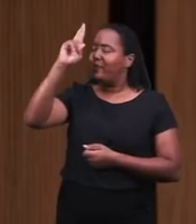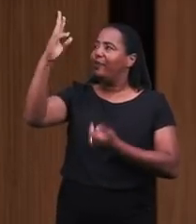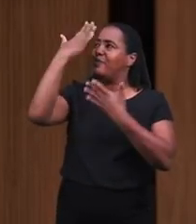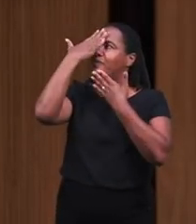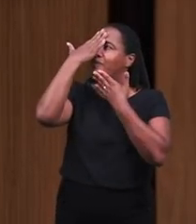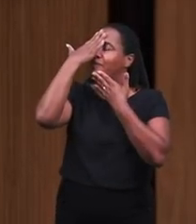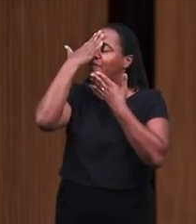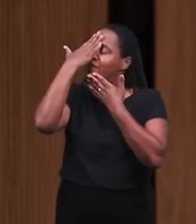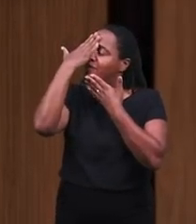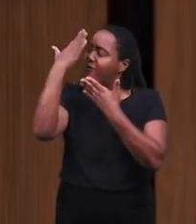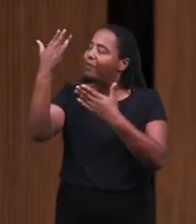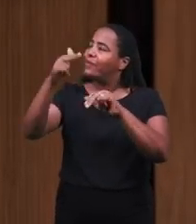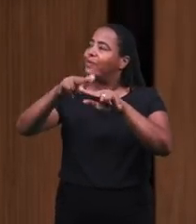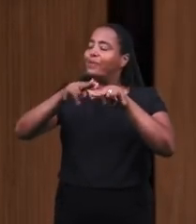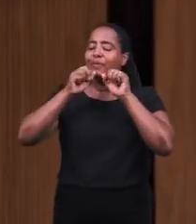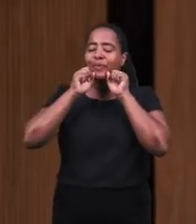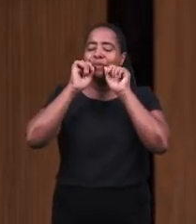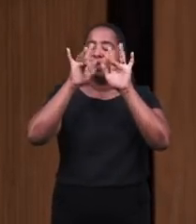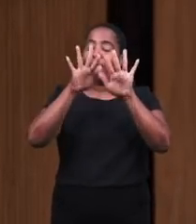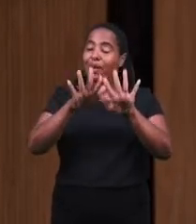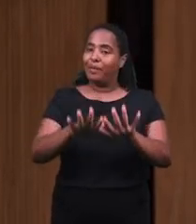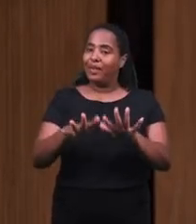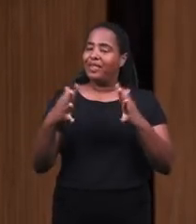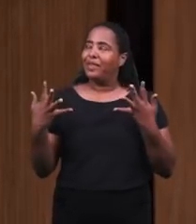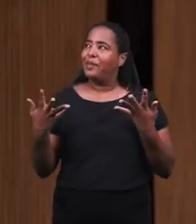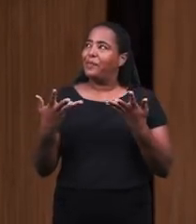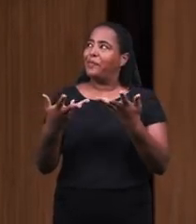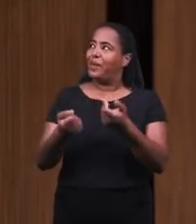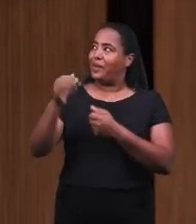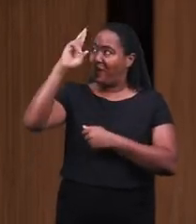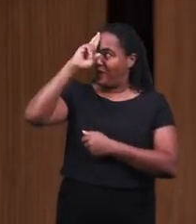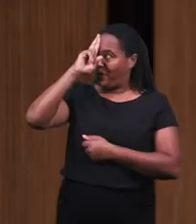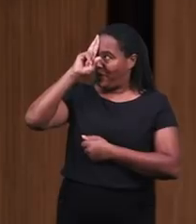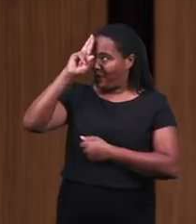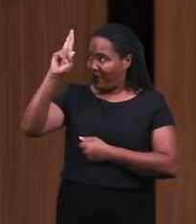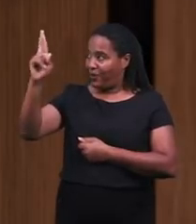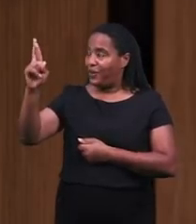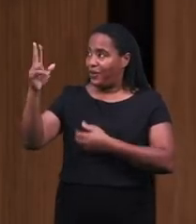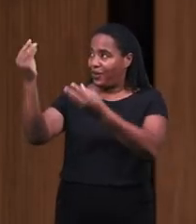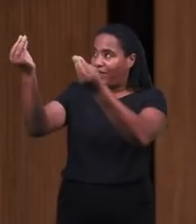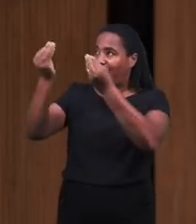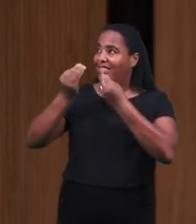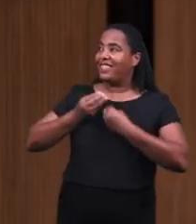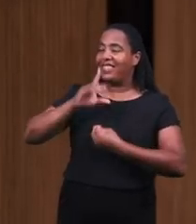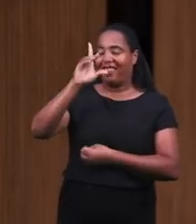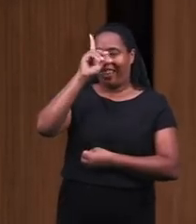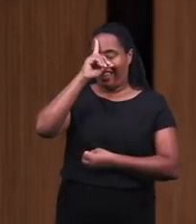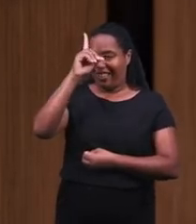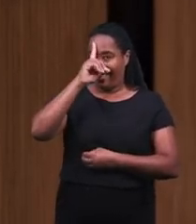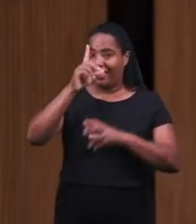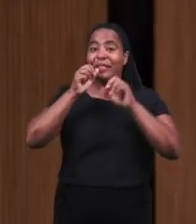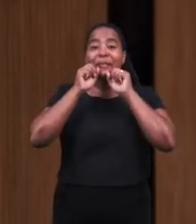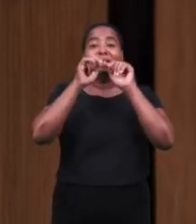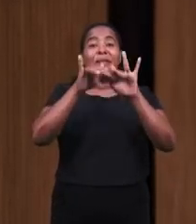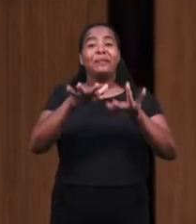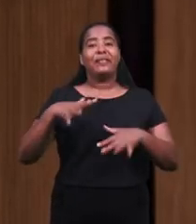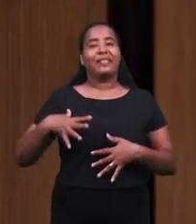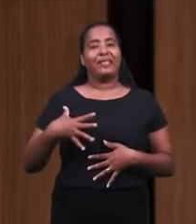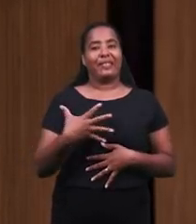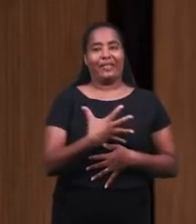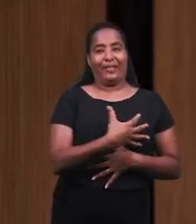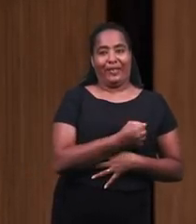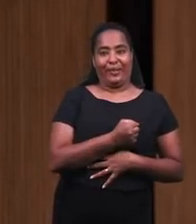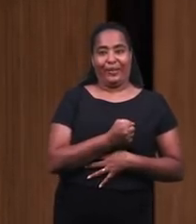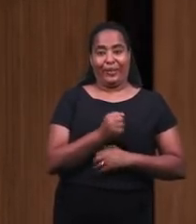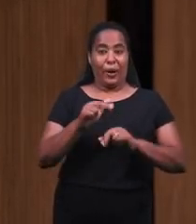glorificar, te bendizer por esta bênção maravilhosa que o Senhor tem nos dado a cada dia, pela salvação,